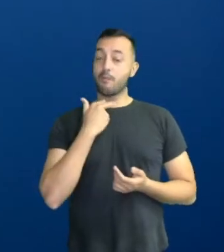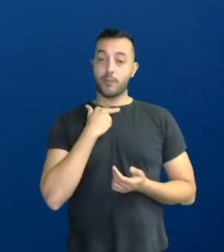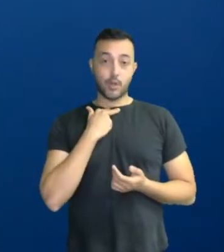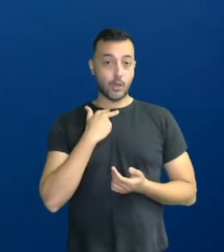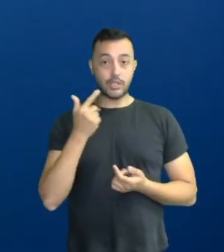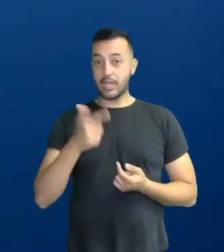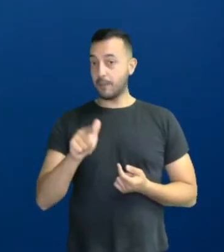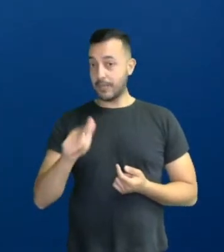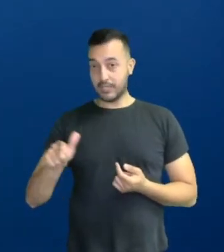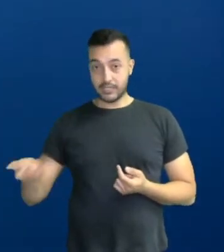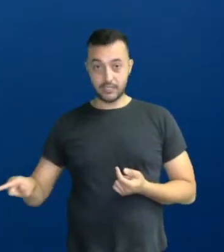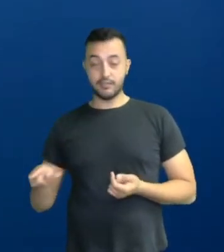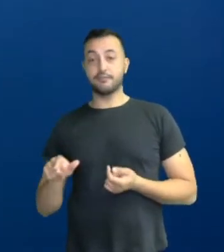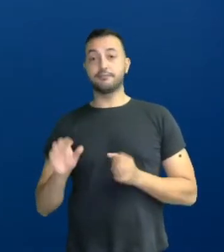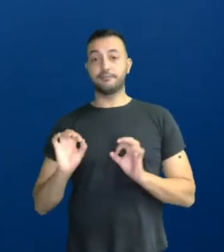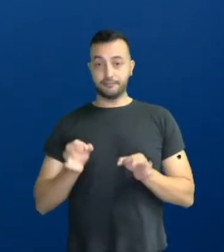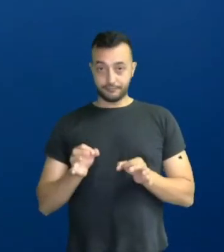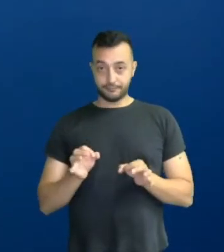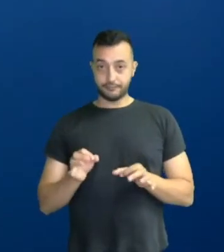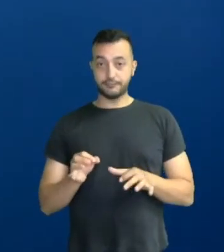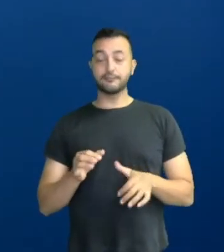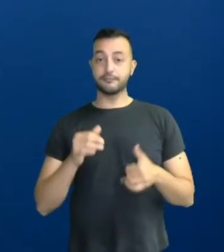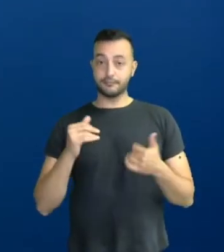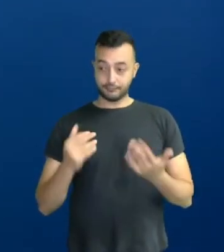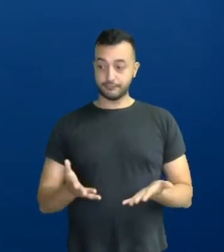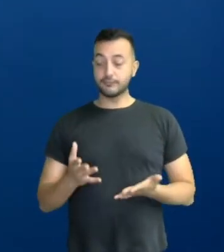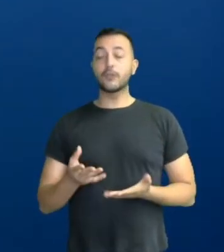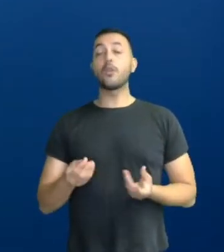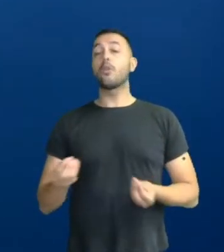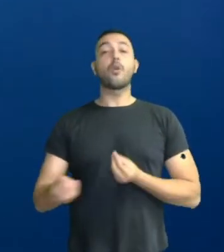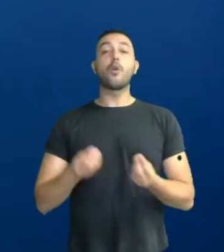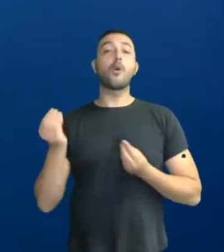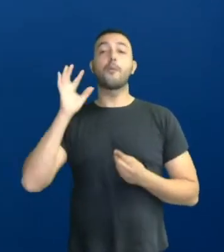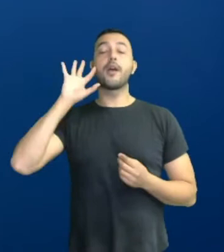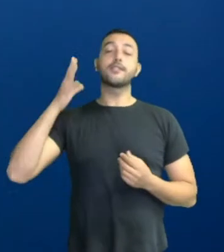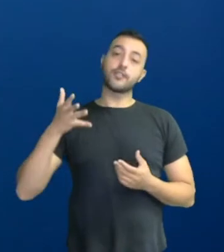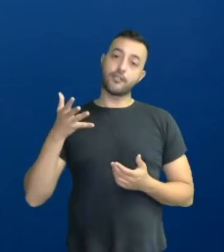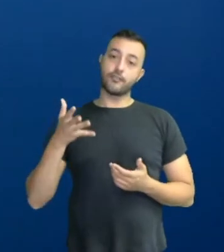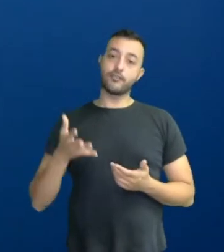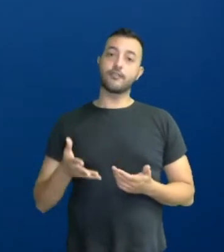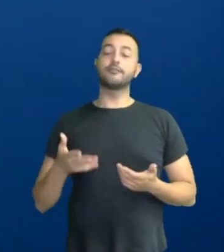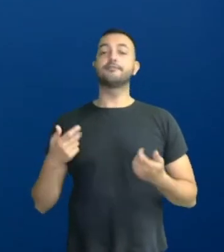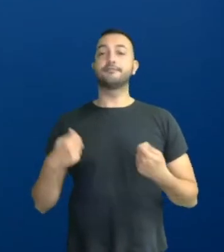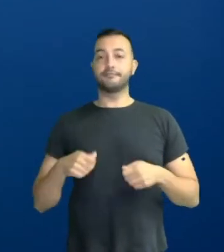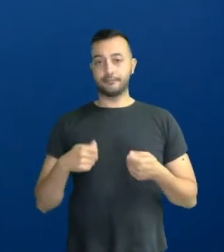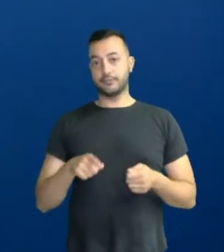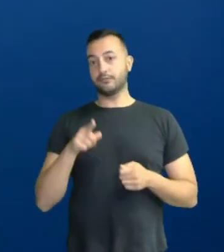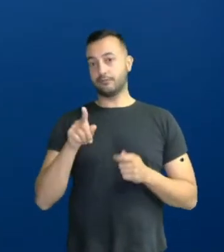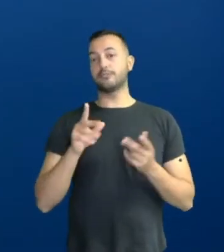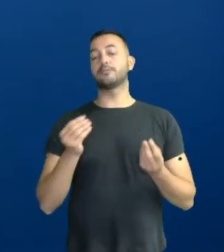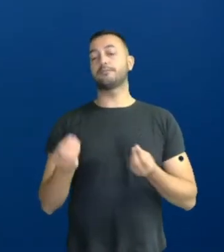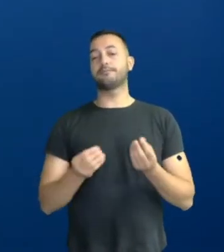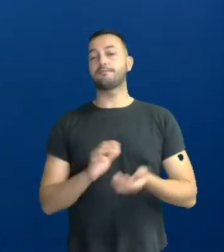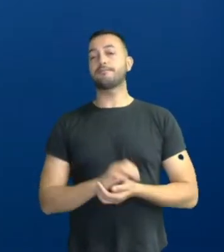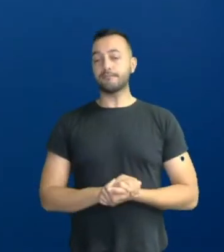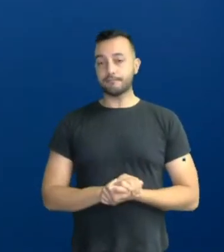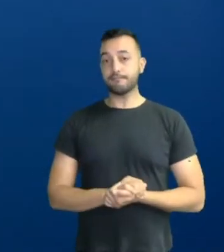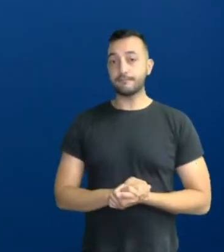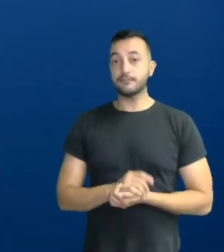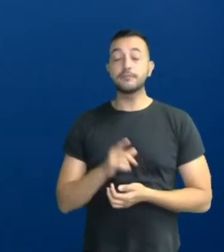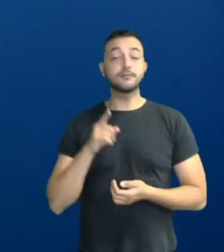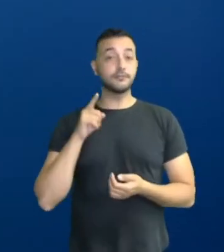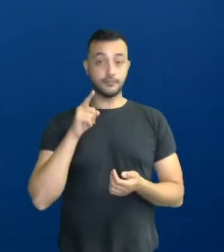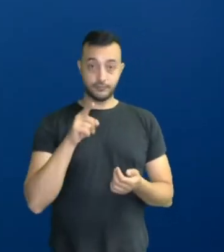se repetir, tá certo? Então, como é que você vai resolver essa questão? Você vai fazer no caderninho de vocês o seguinte. Você vai